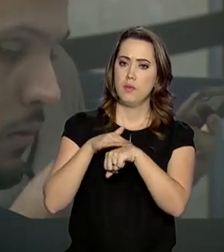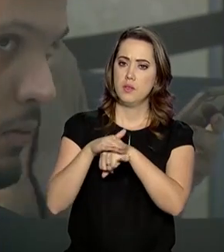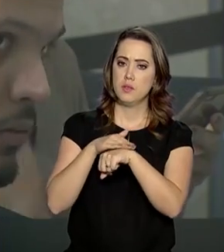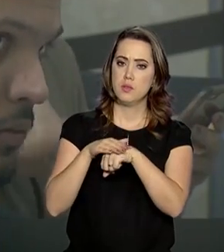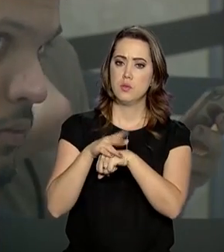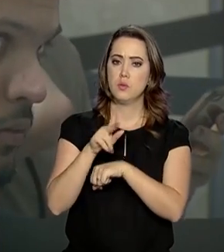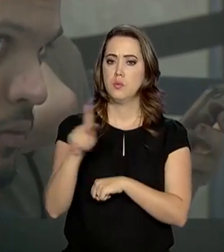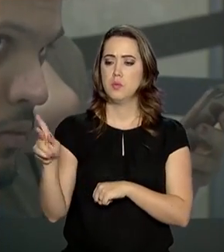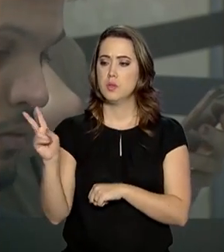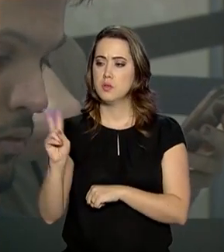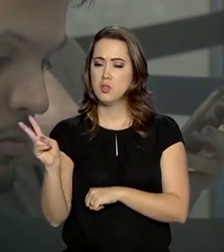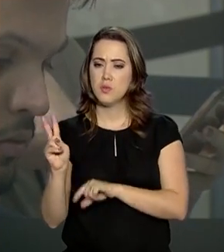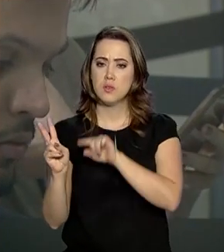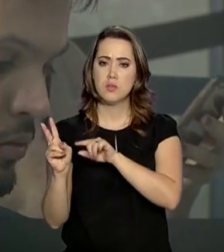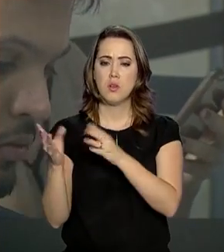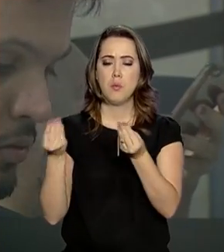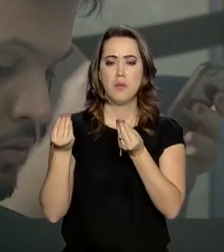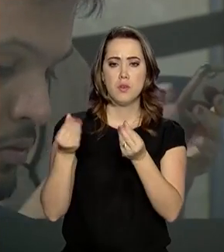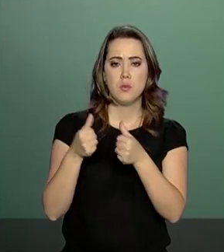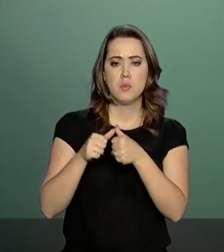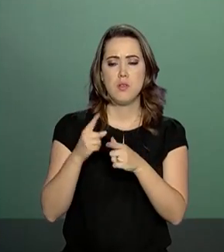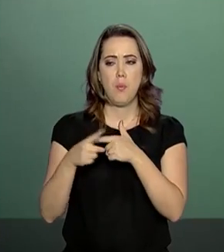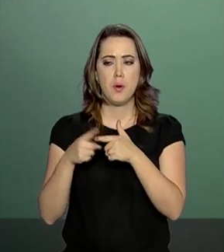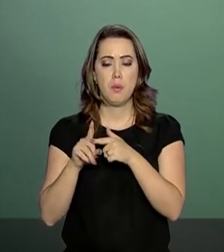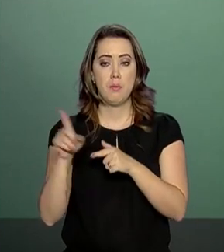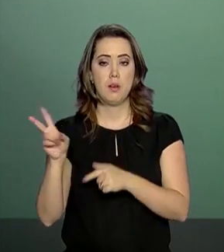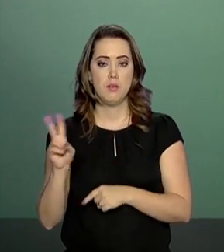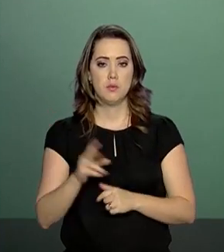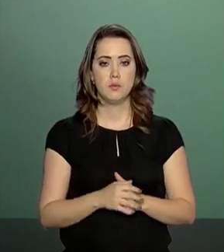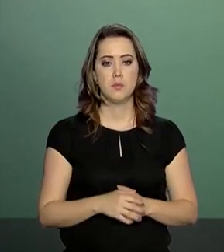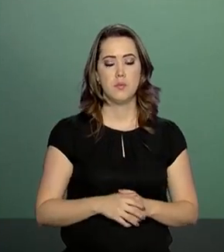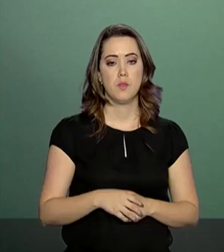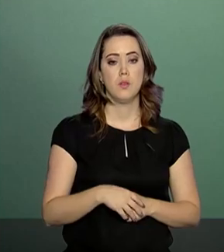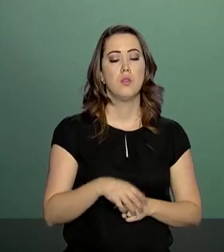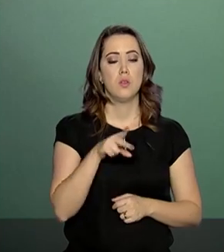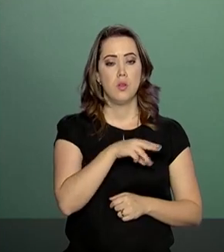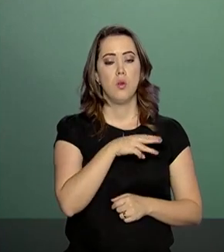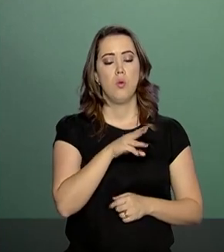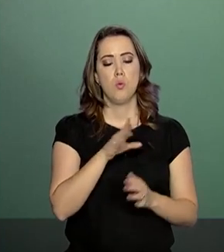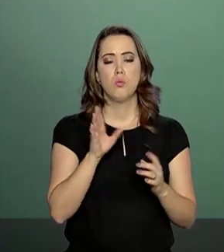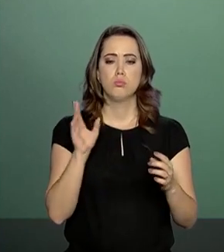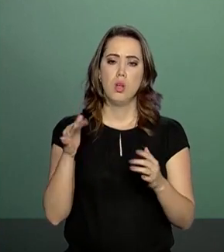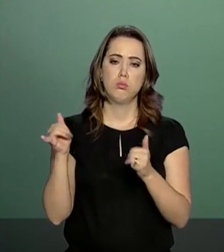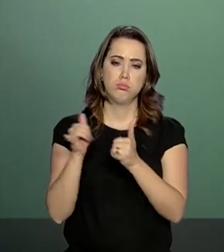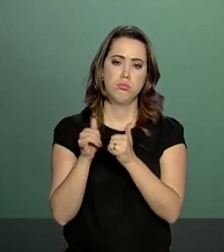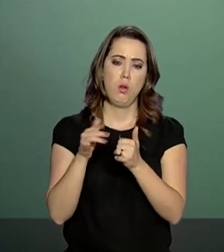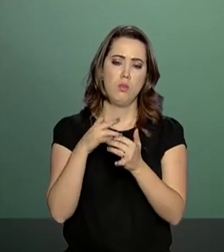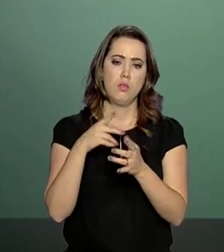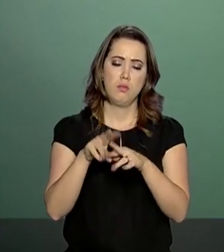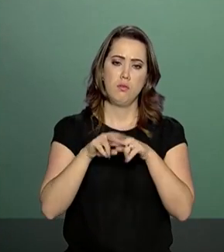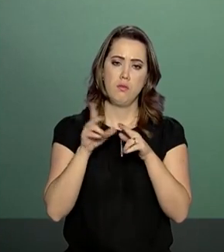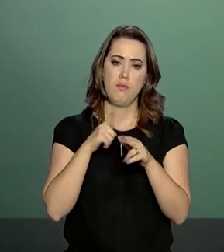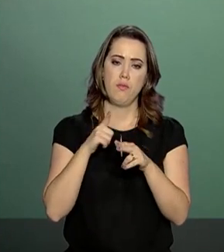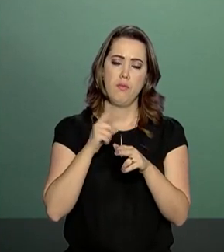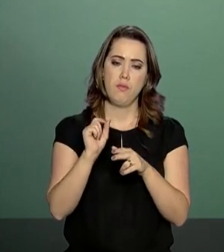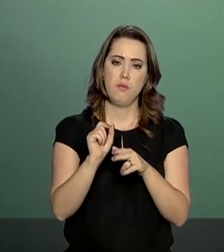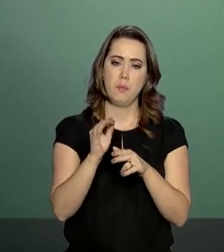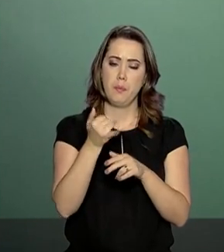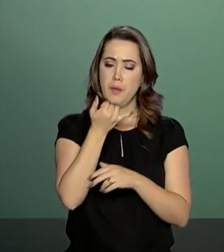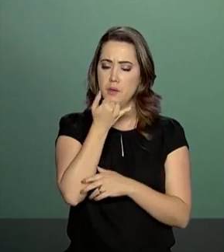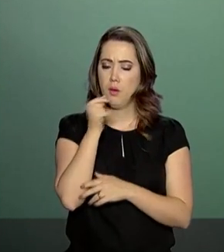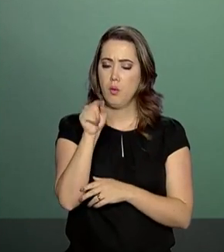Venezuela para tratar dessa situação o o contato com o governo do presidente guaidó tem sido realizado por meio da da